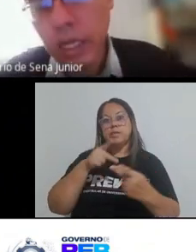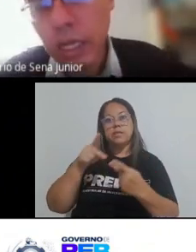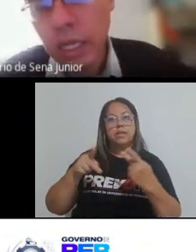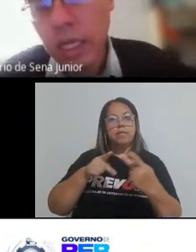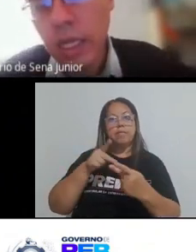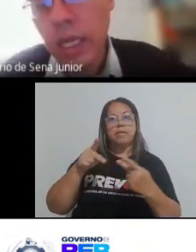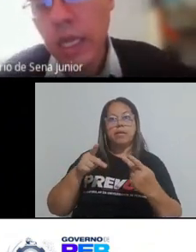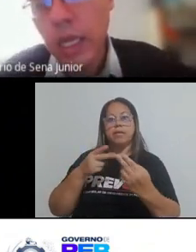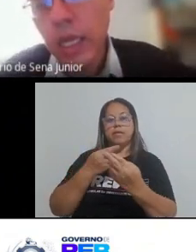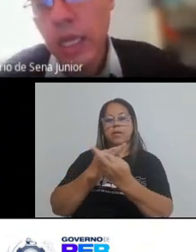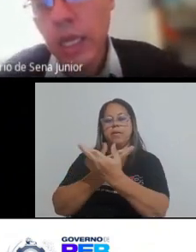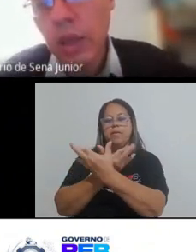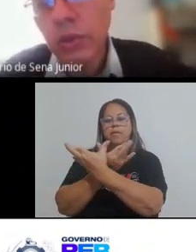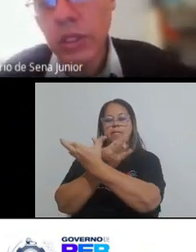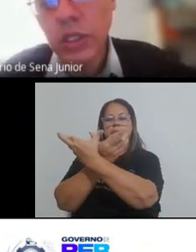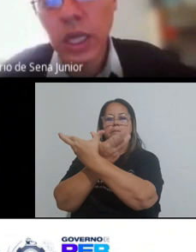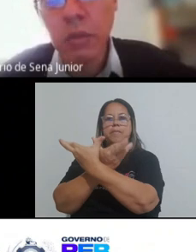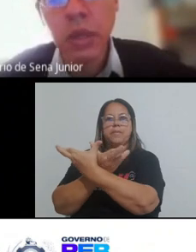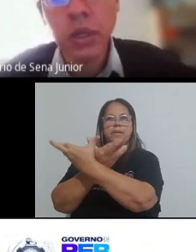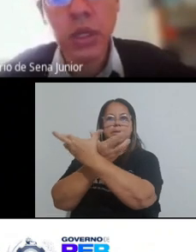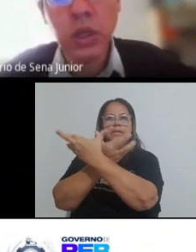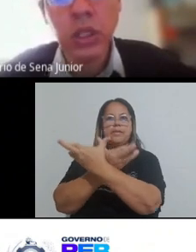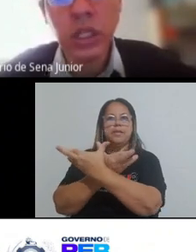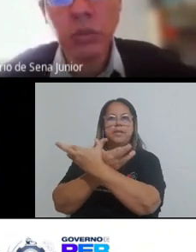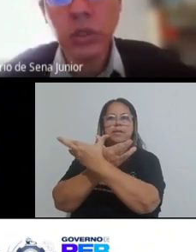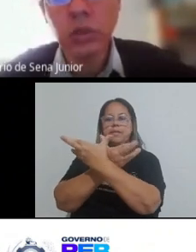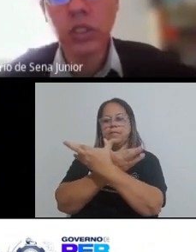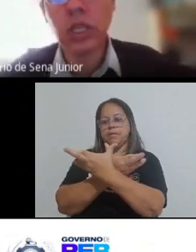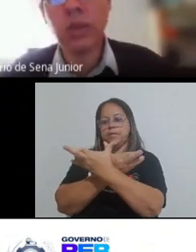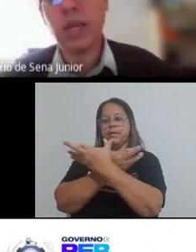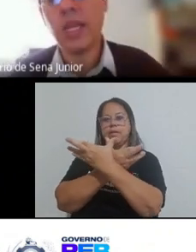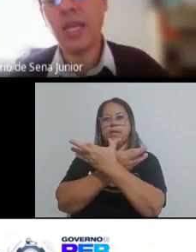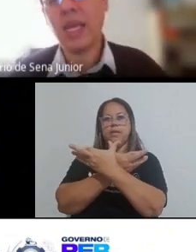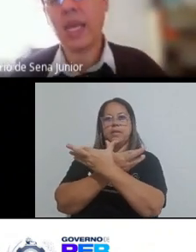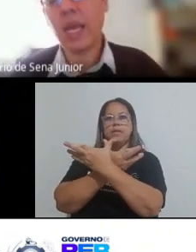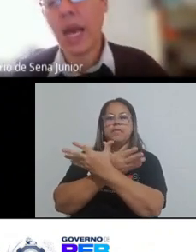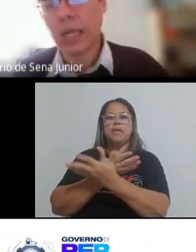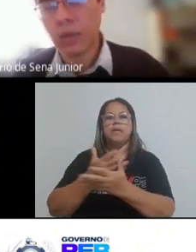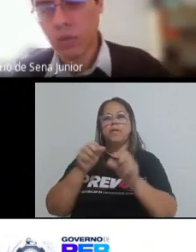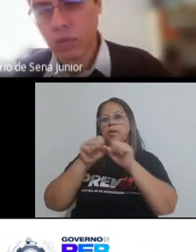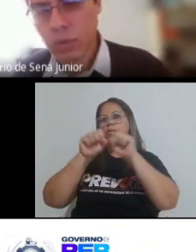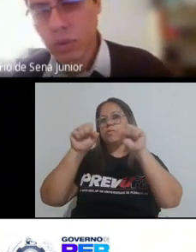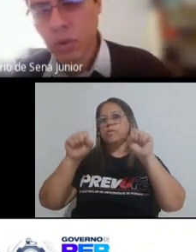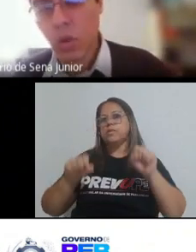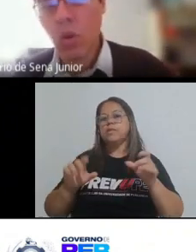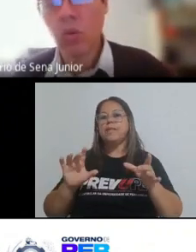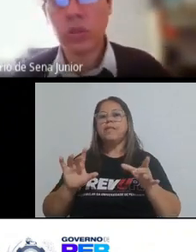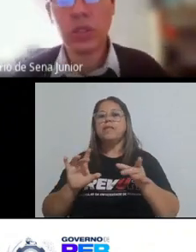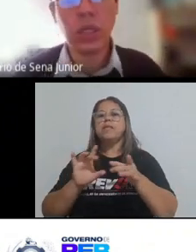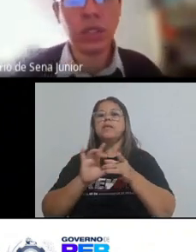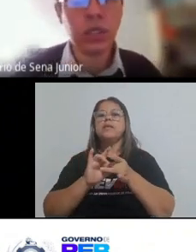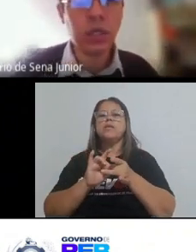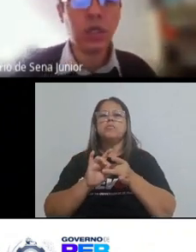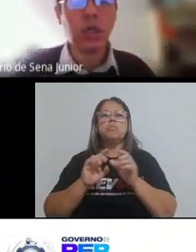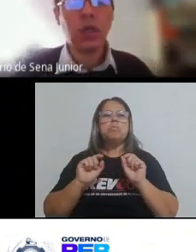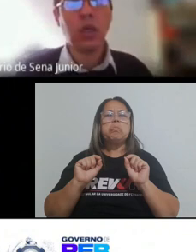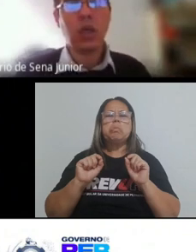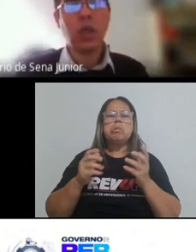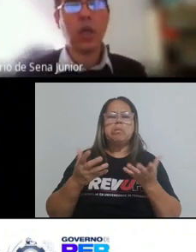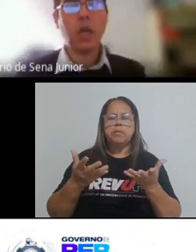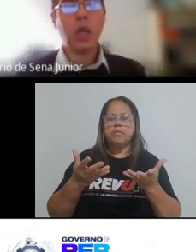indica que é um sistema que nós dizemos que é um sistema ligado, ou seja,